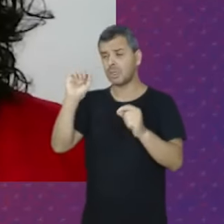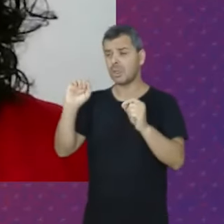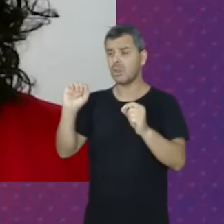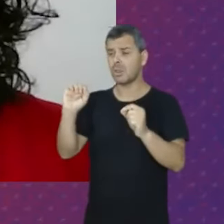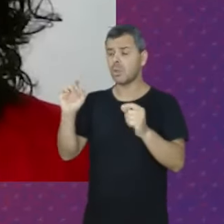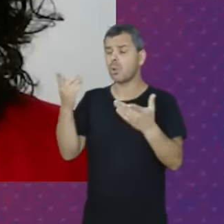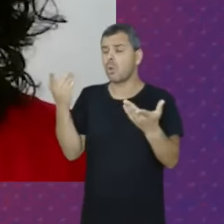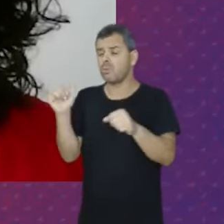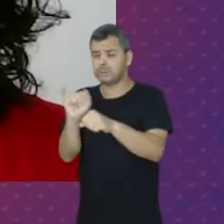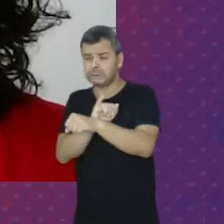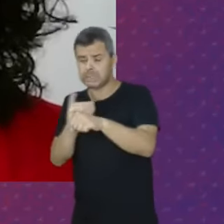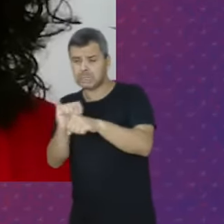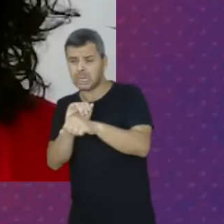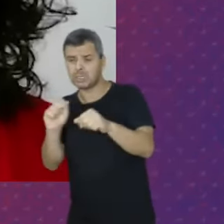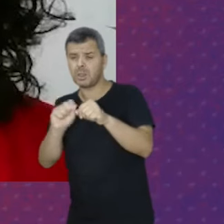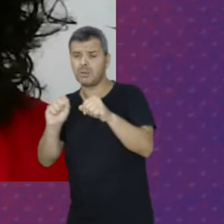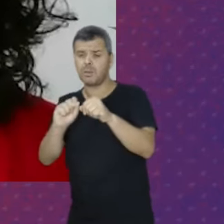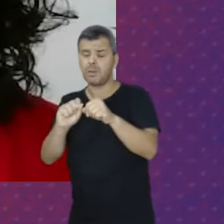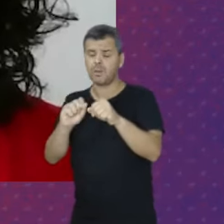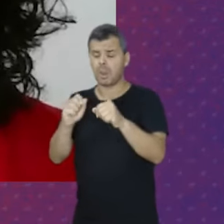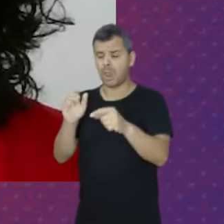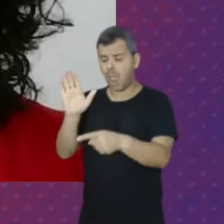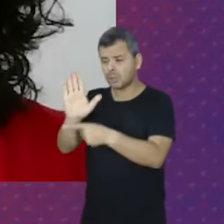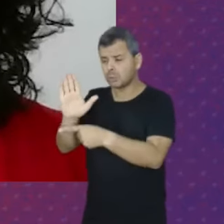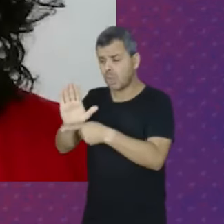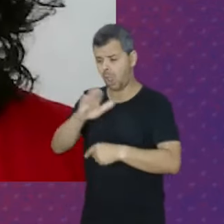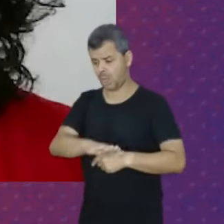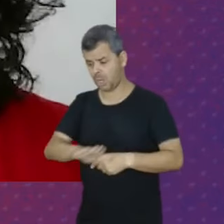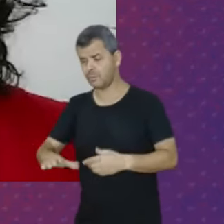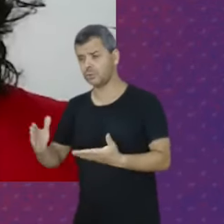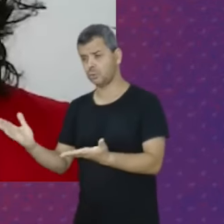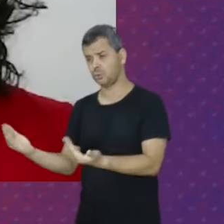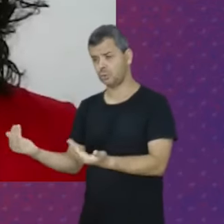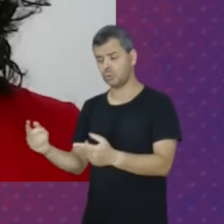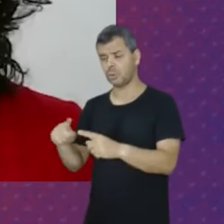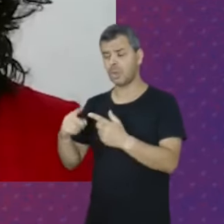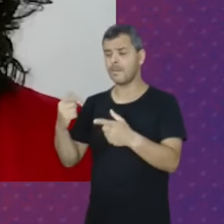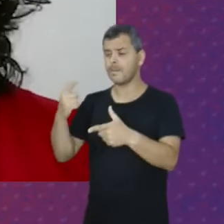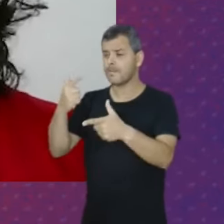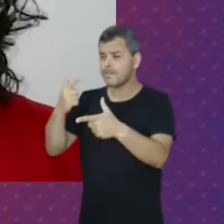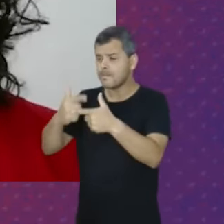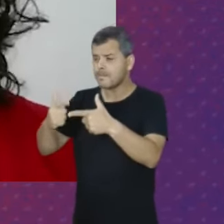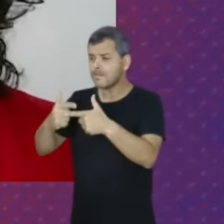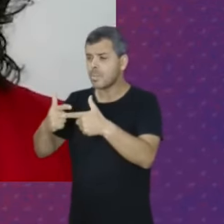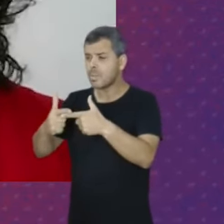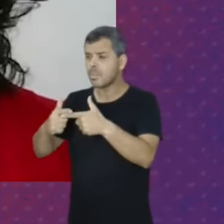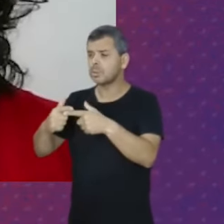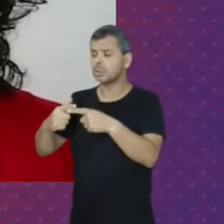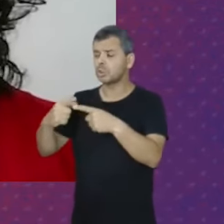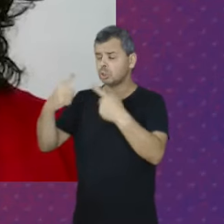quais ações devem ser tomadas em favor de uma criança ou adolescente em situação de violência